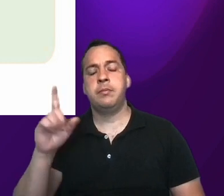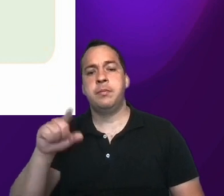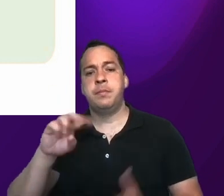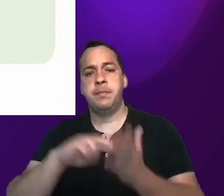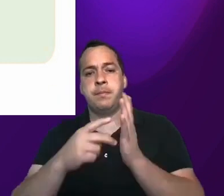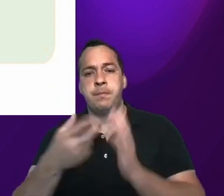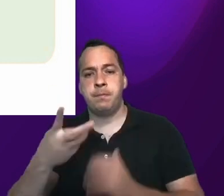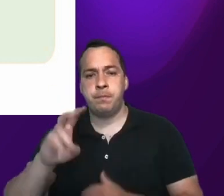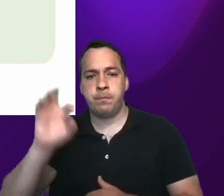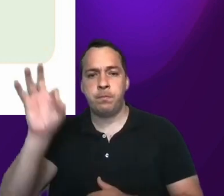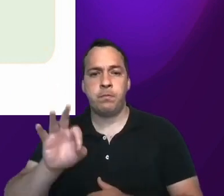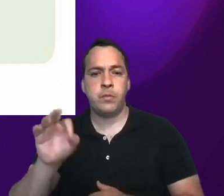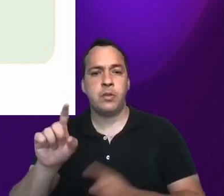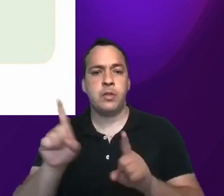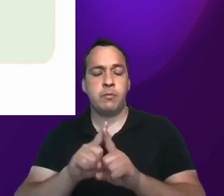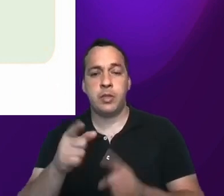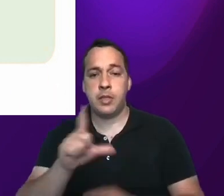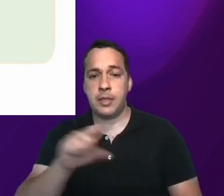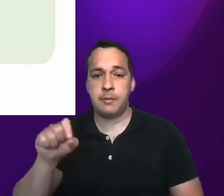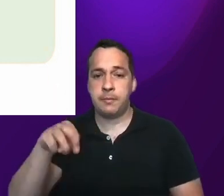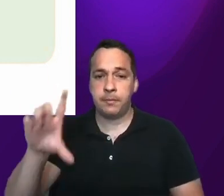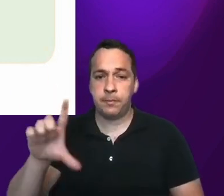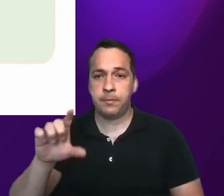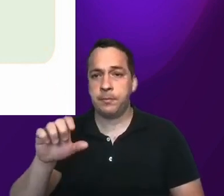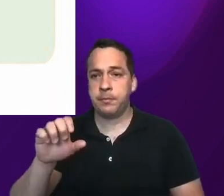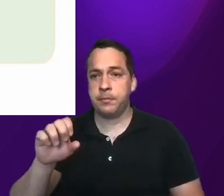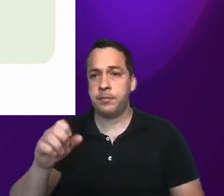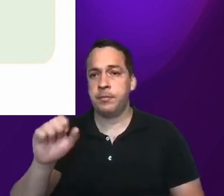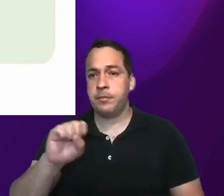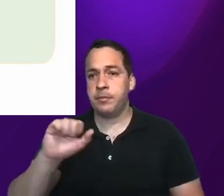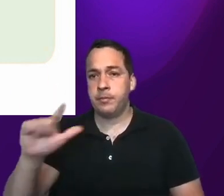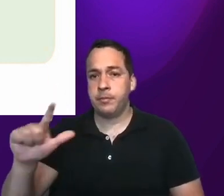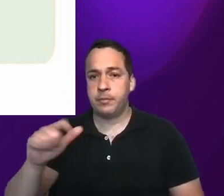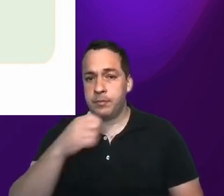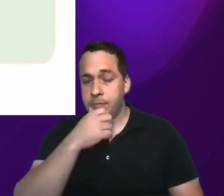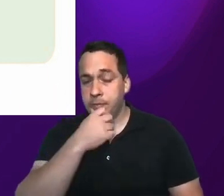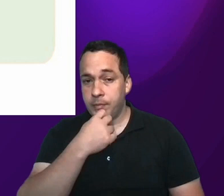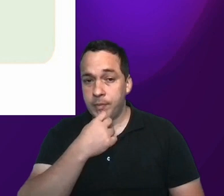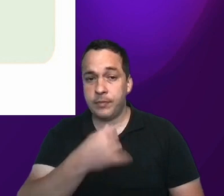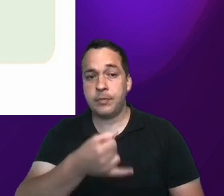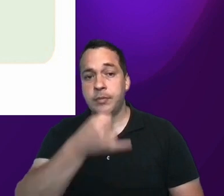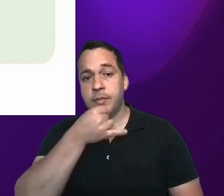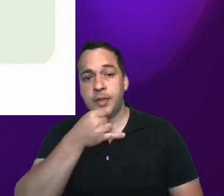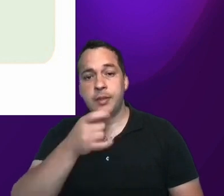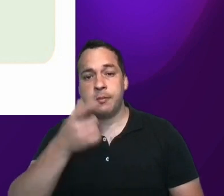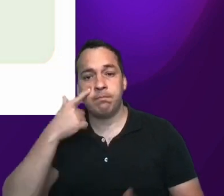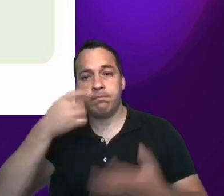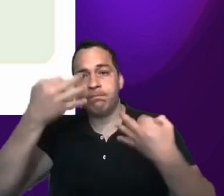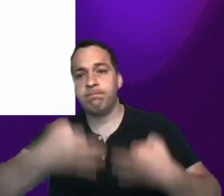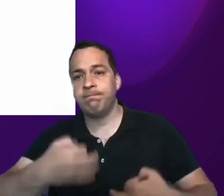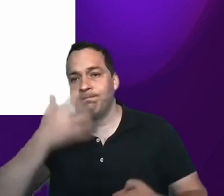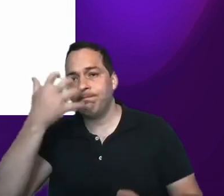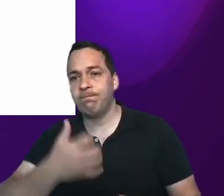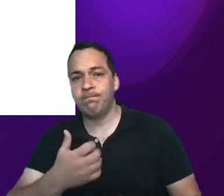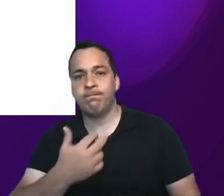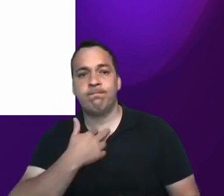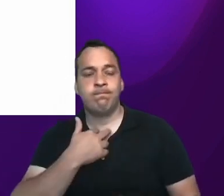salina. Infelizmente, não deu para ser cego.